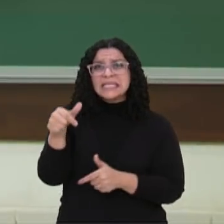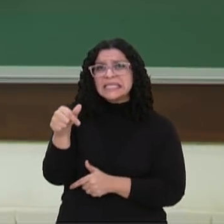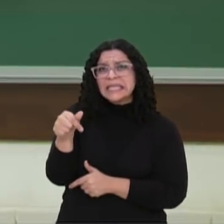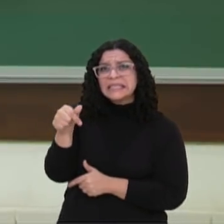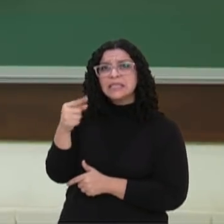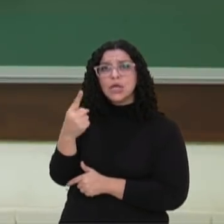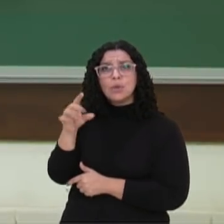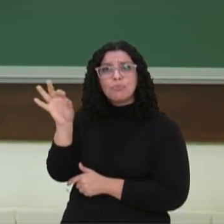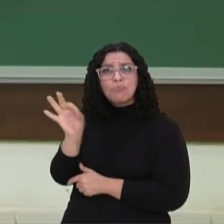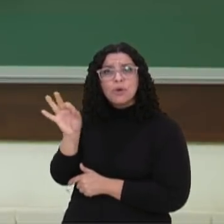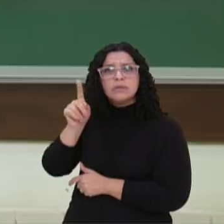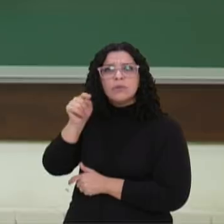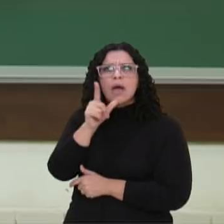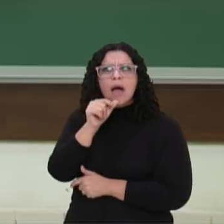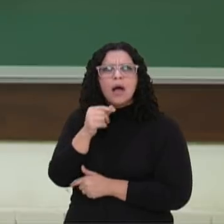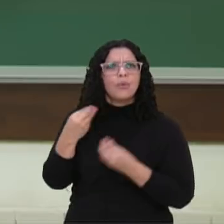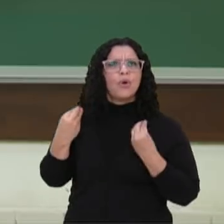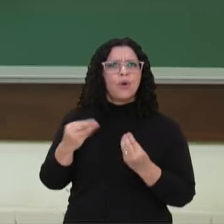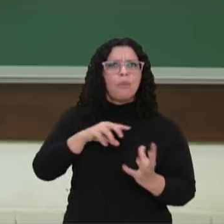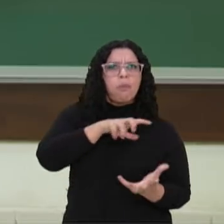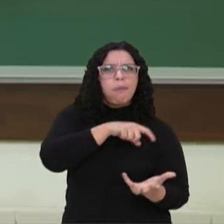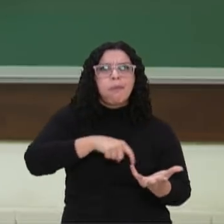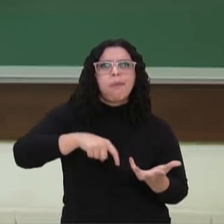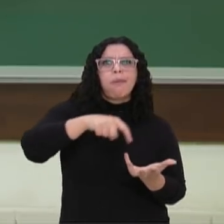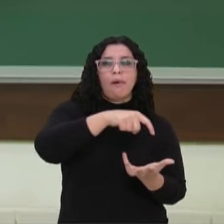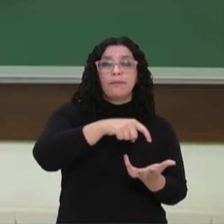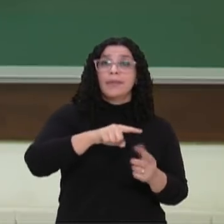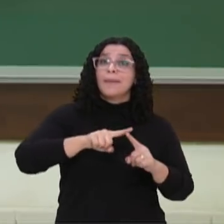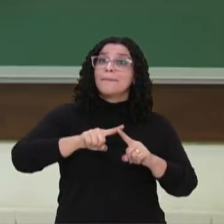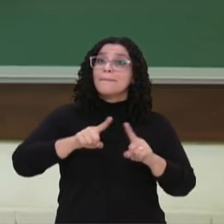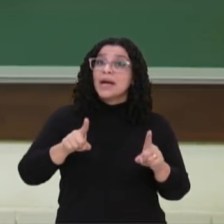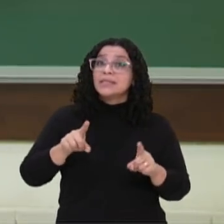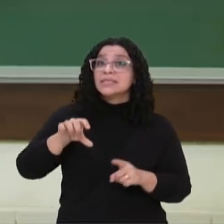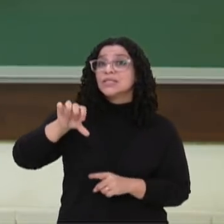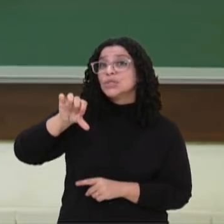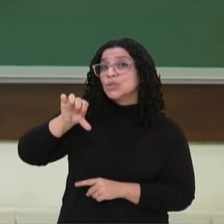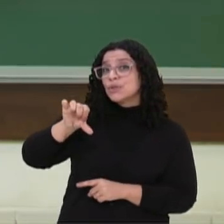do planeta Terra é de água. Só que é o seguinte,